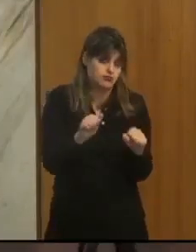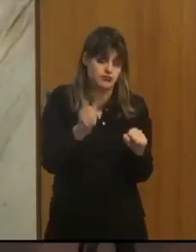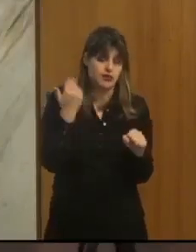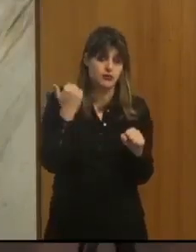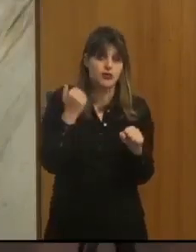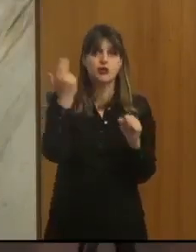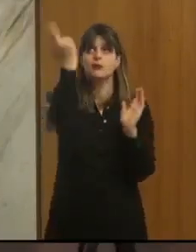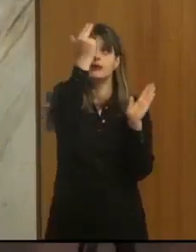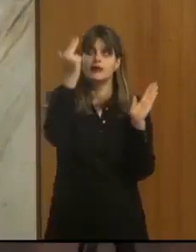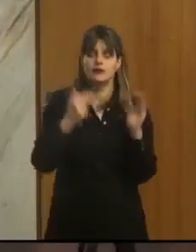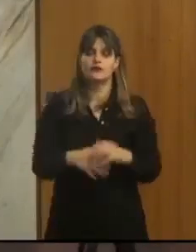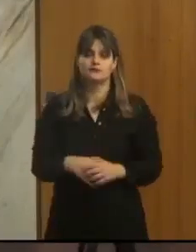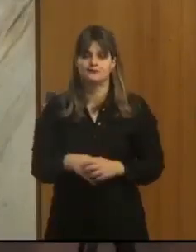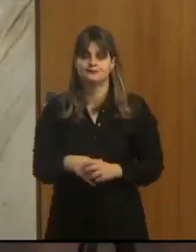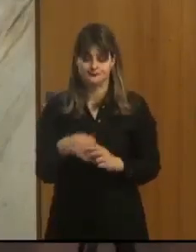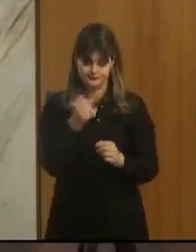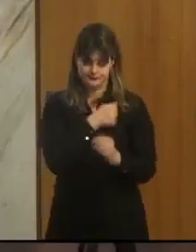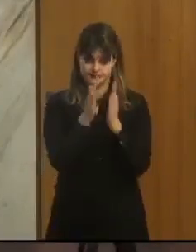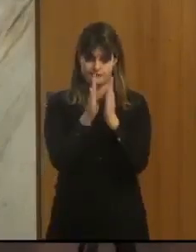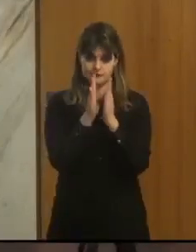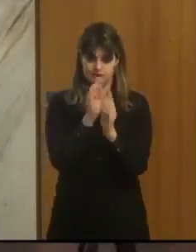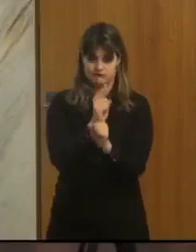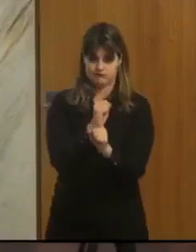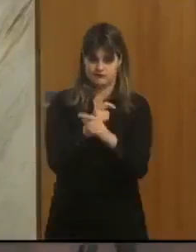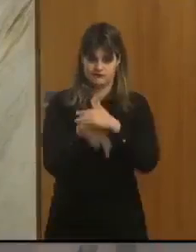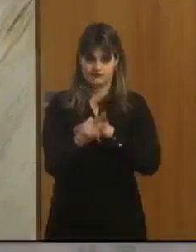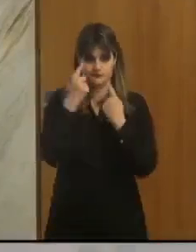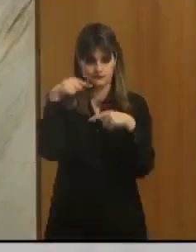e pintados. Nesta igreja eu mostro aqui